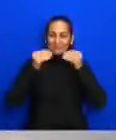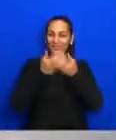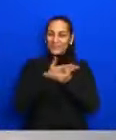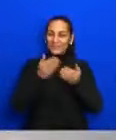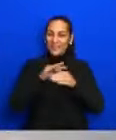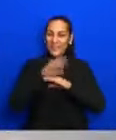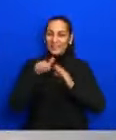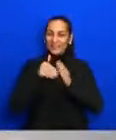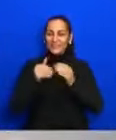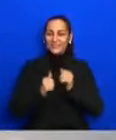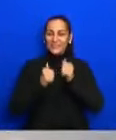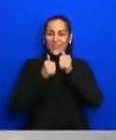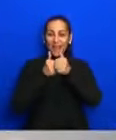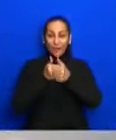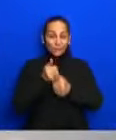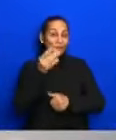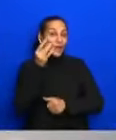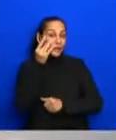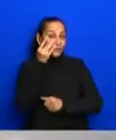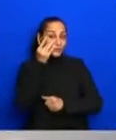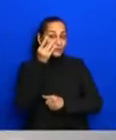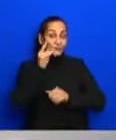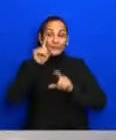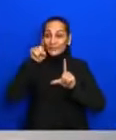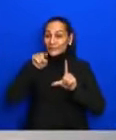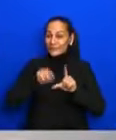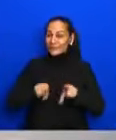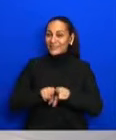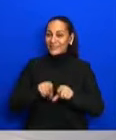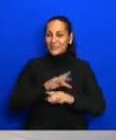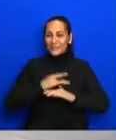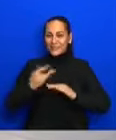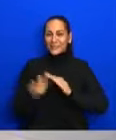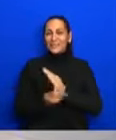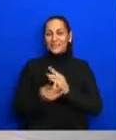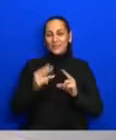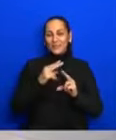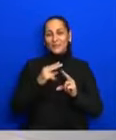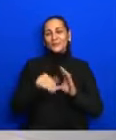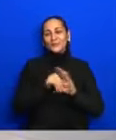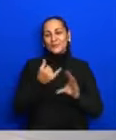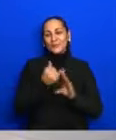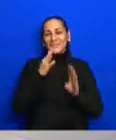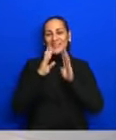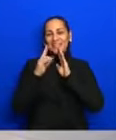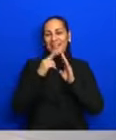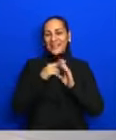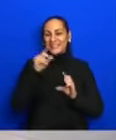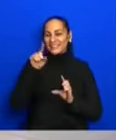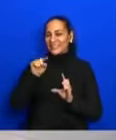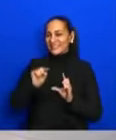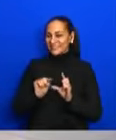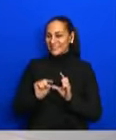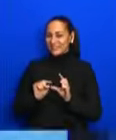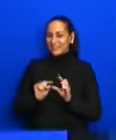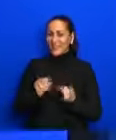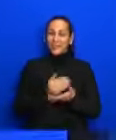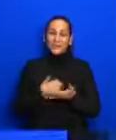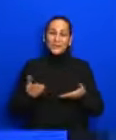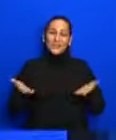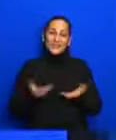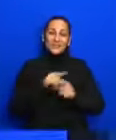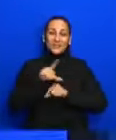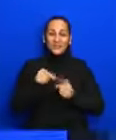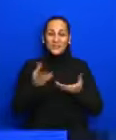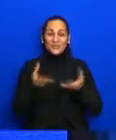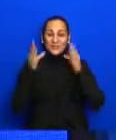Muito boa noite a todos que nos acompanham ao vivo pela Rede TV e também via os perfis do Facebook e do YouTube da Caixa e da Rede TV. Começa agora